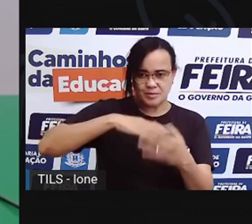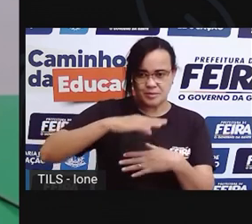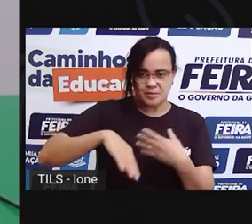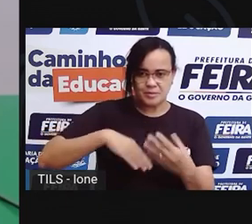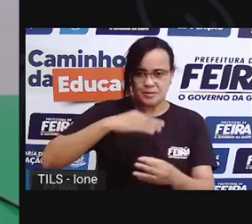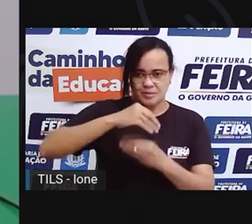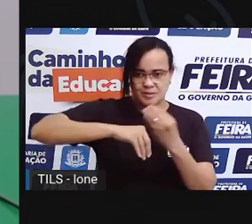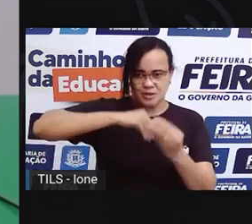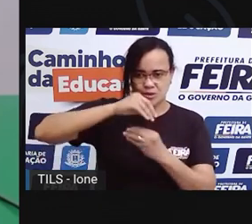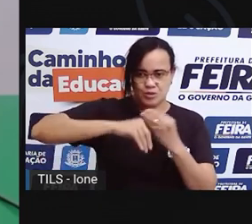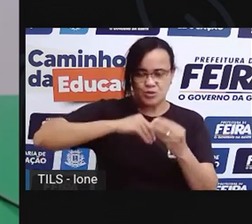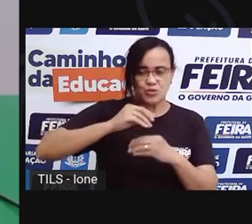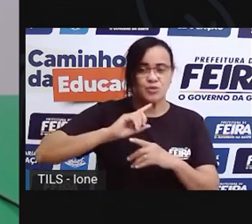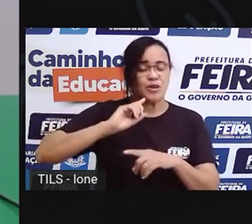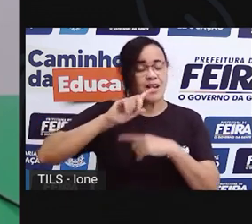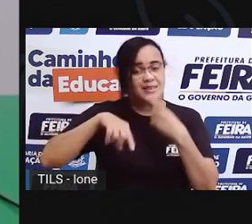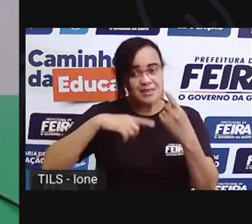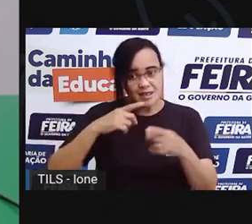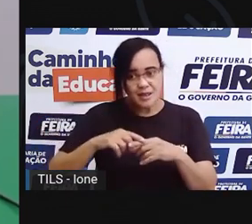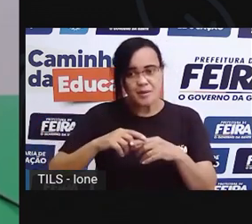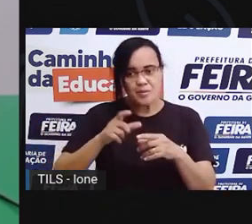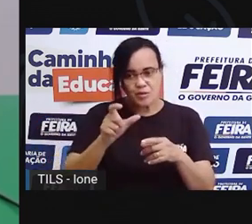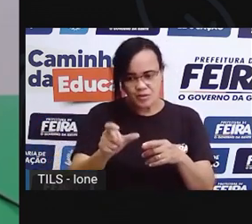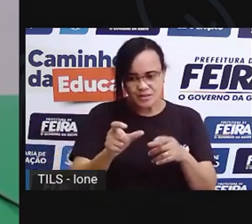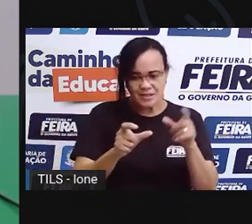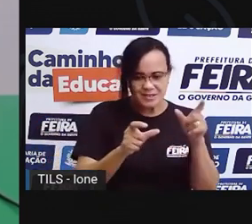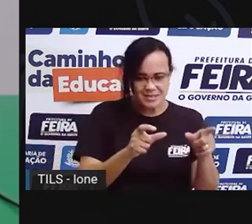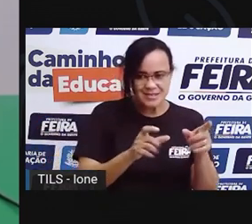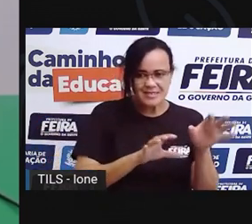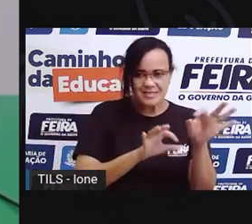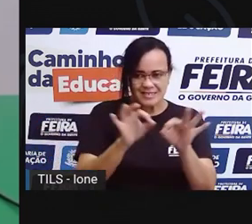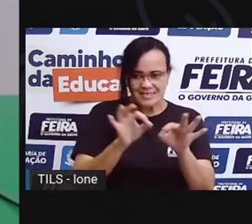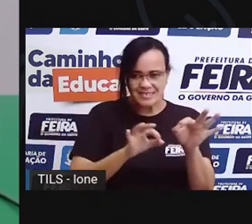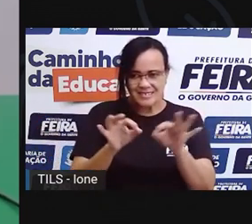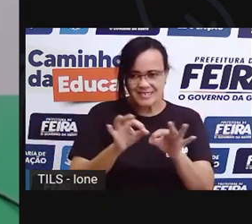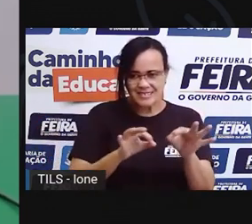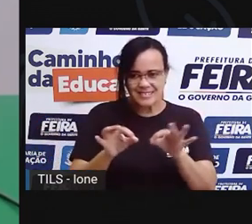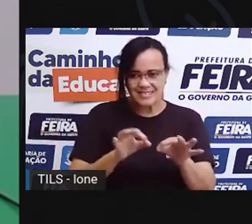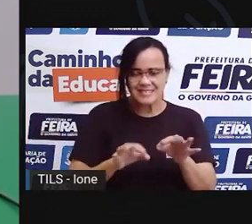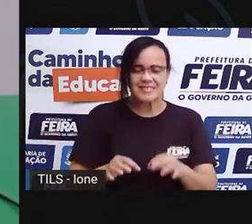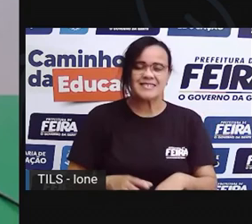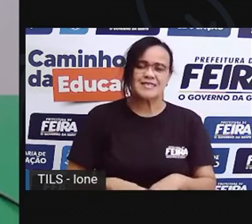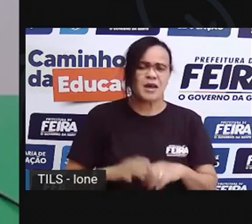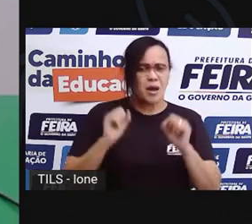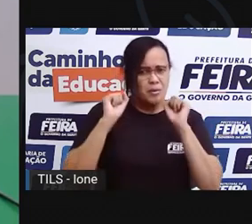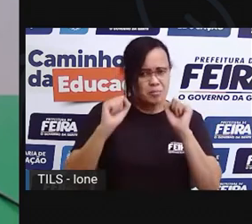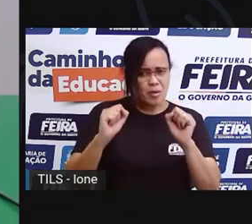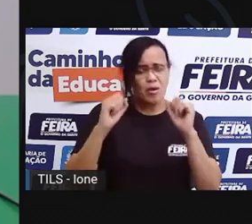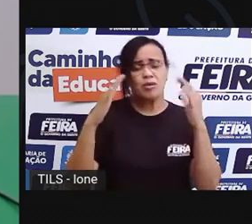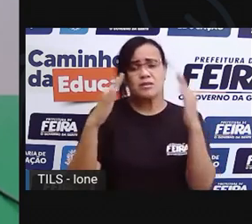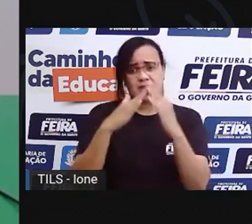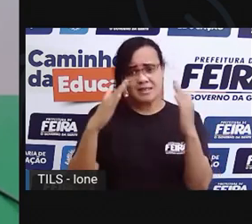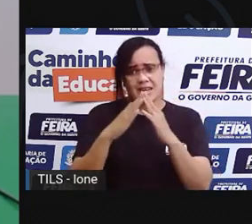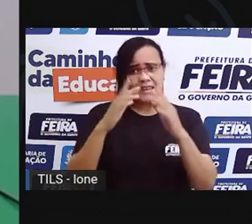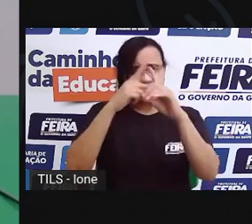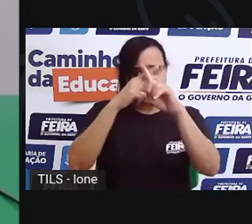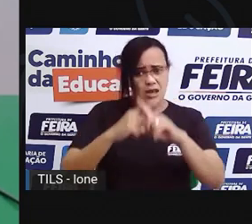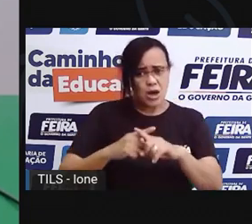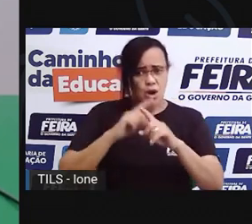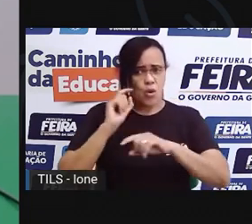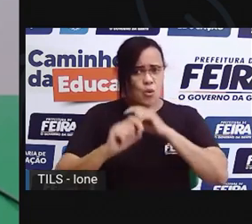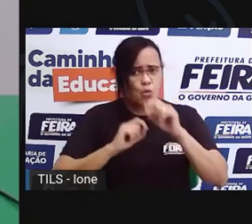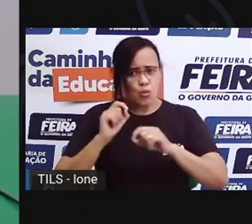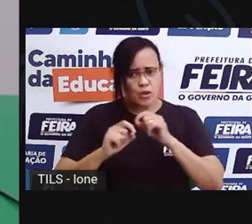E aí depois você monta ele. Você pode fazer um desafio aí na sua casa. Cada pessoa faz o